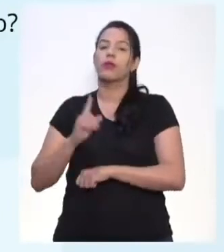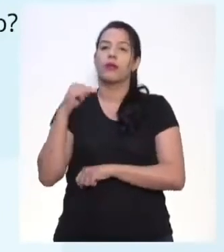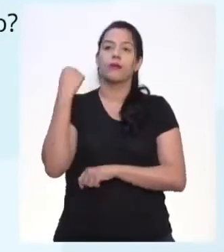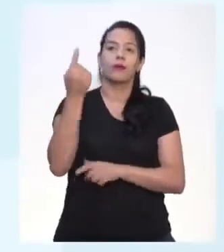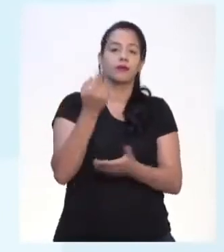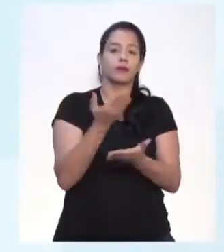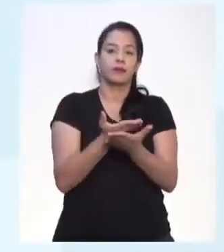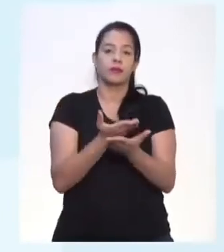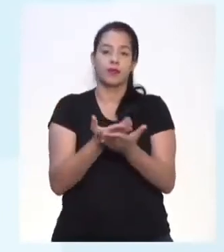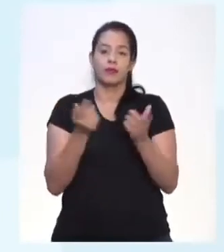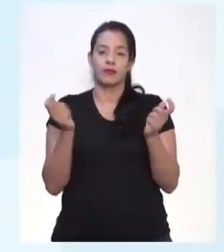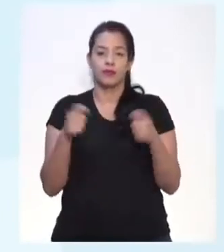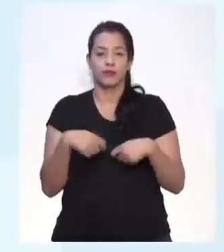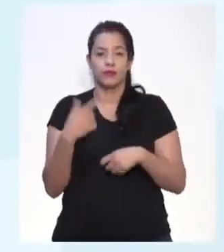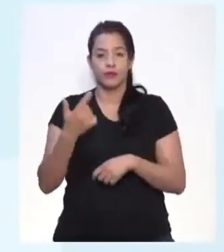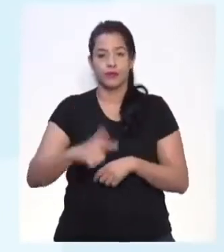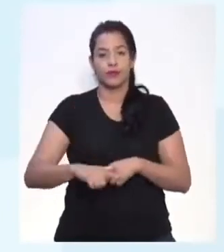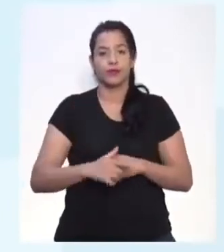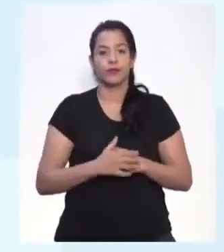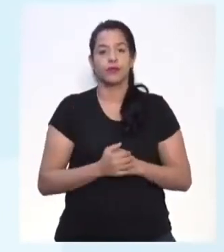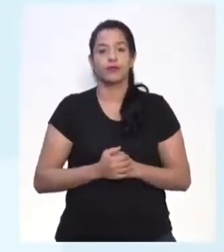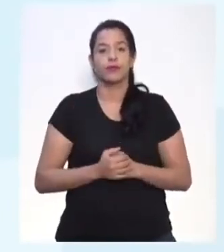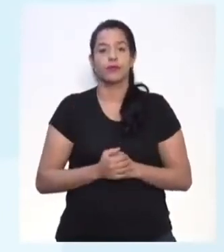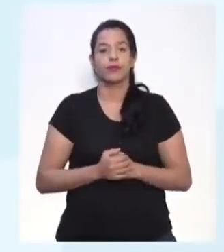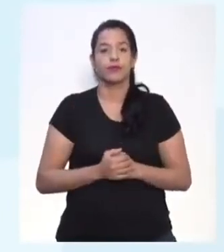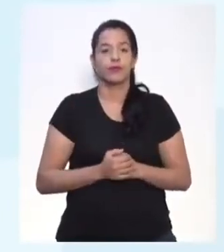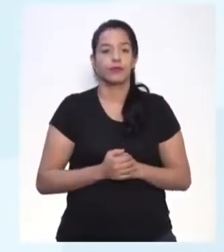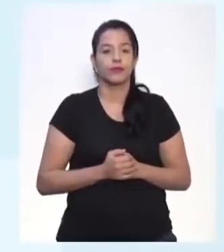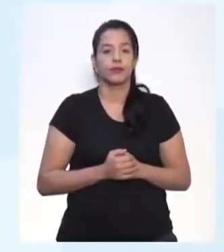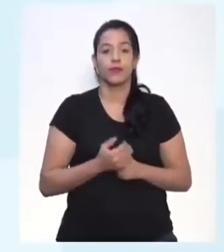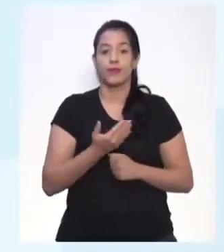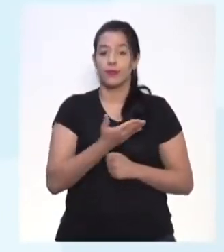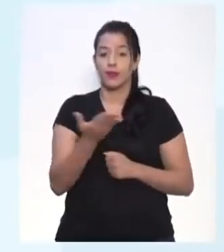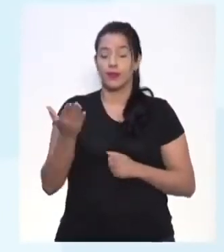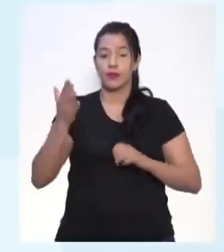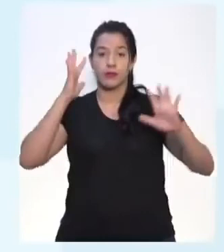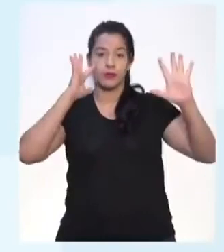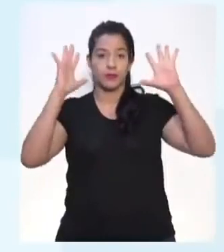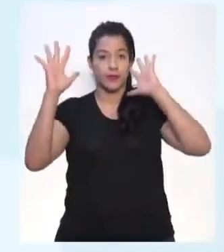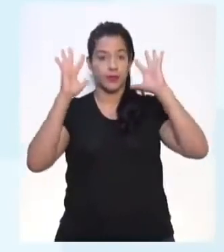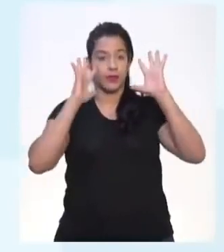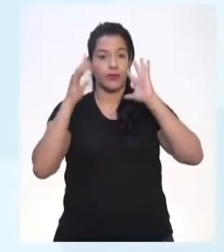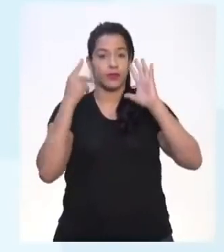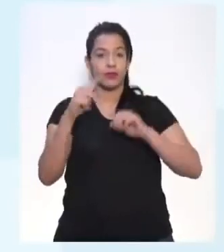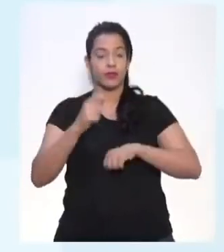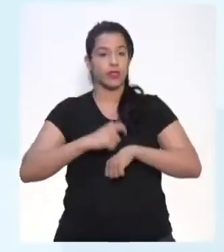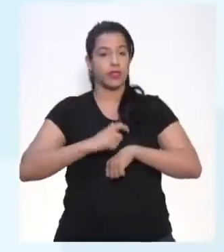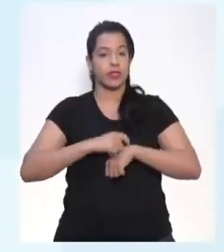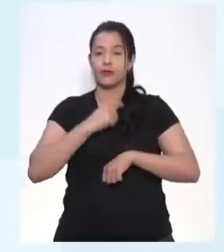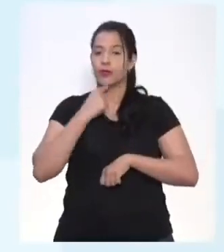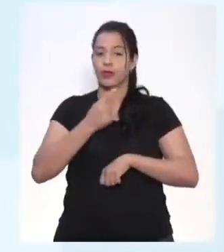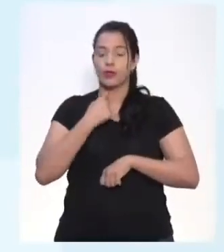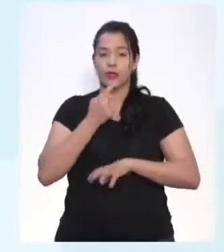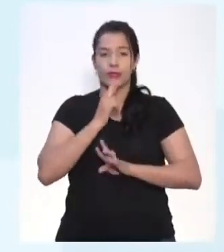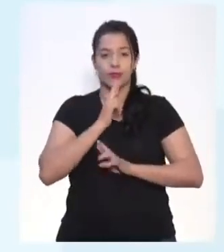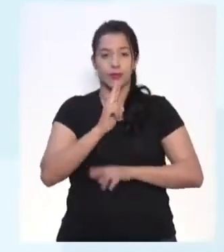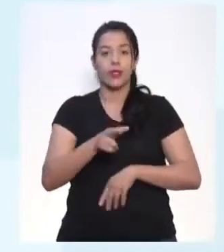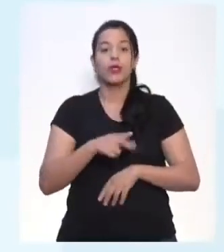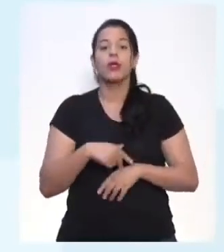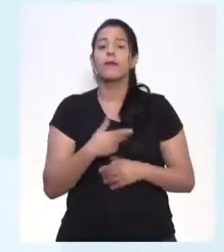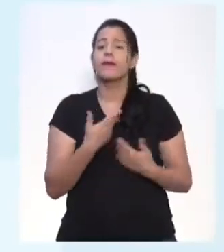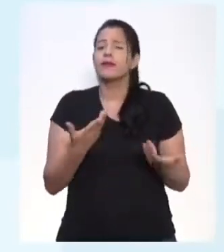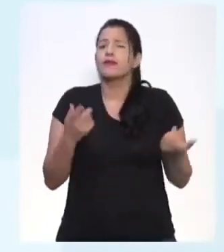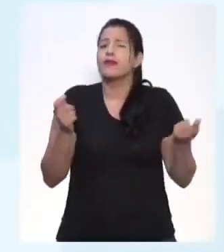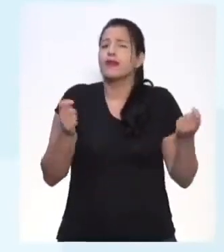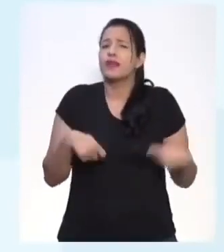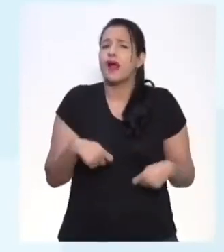próximas aulas. Aqui, vou deixar para vocês refletirem aí, que não temos mais tempo, tá? O que podemos